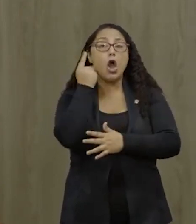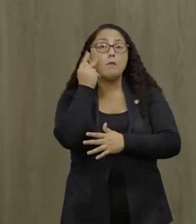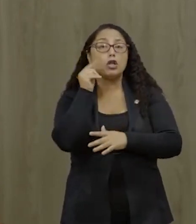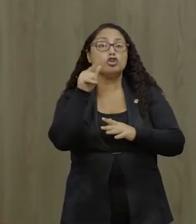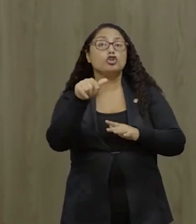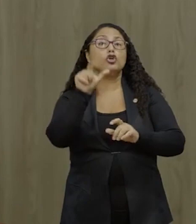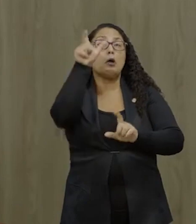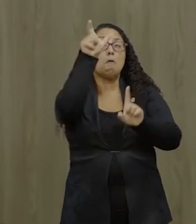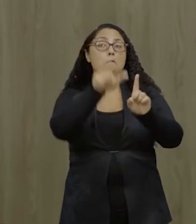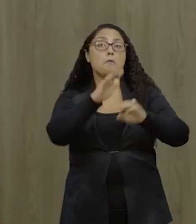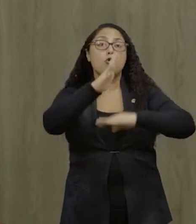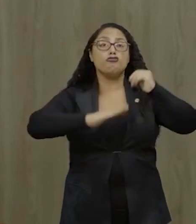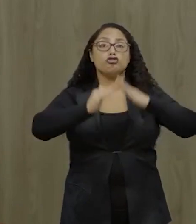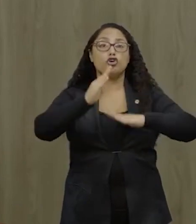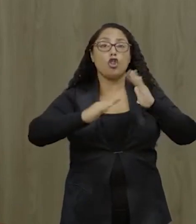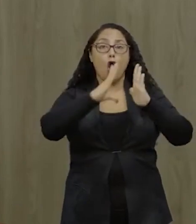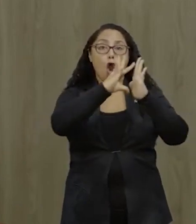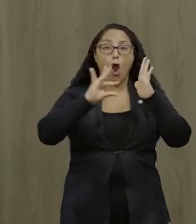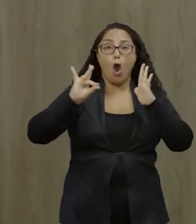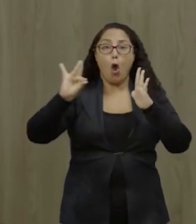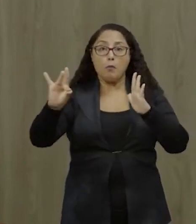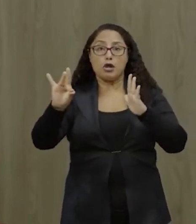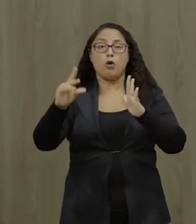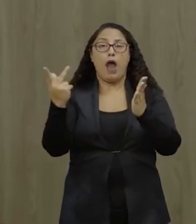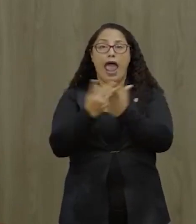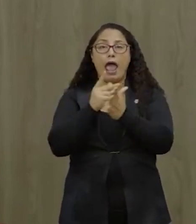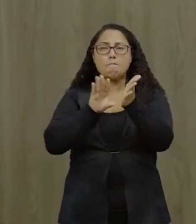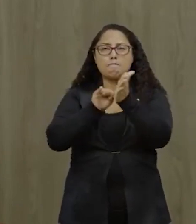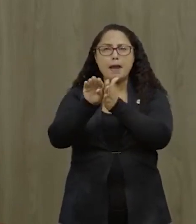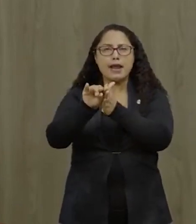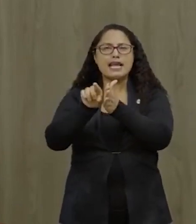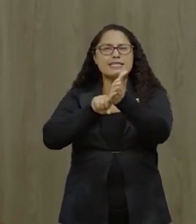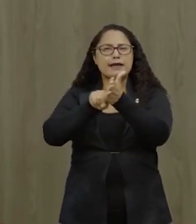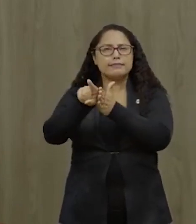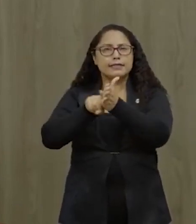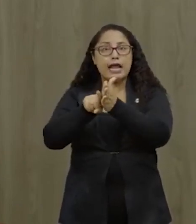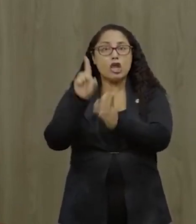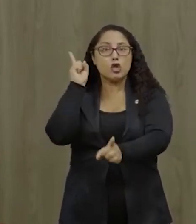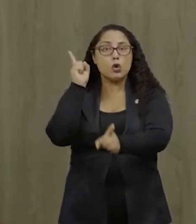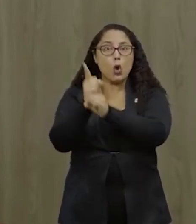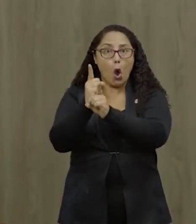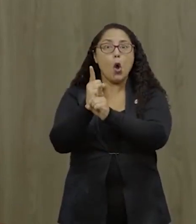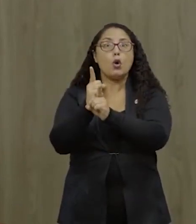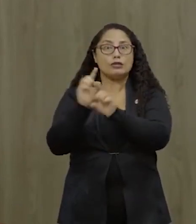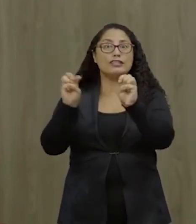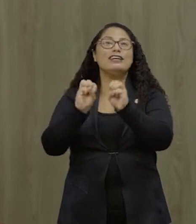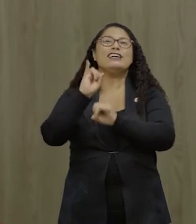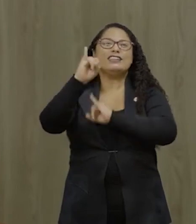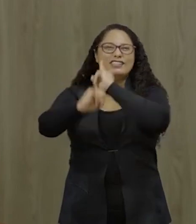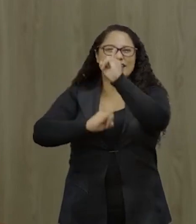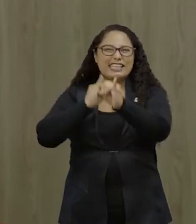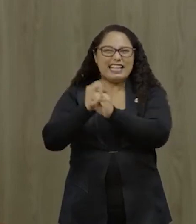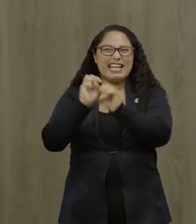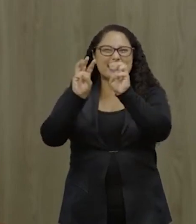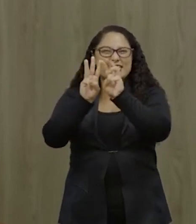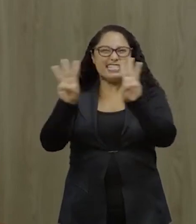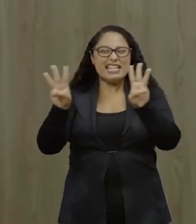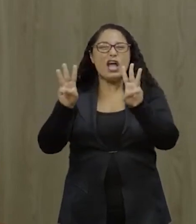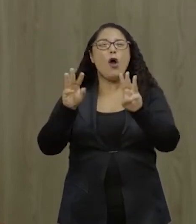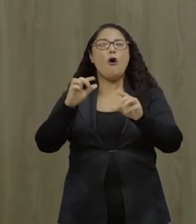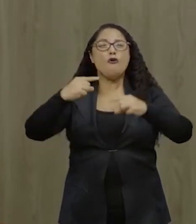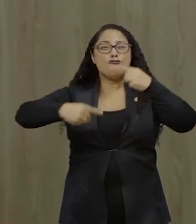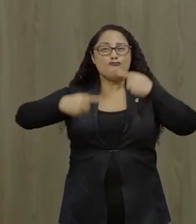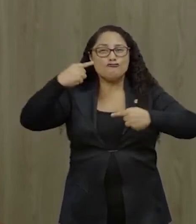que o programador faz? Copia o erro, vai no Google, pesquisa, acha lá normalmente o site, um Stack Overflow da vida, algum